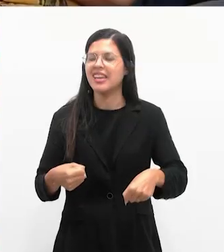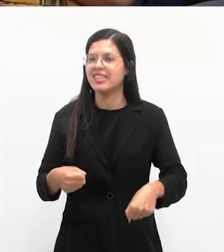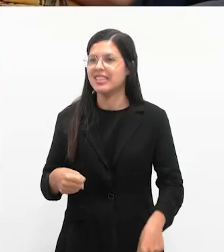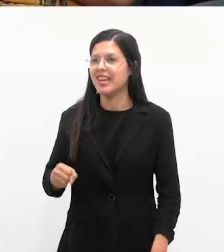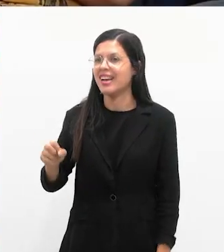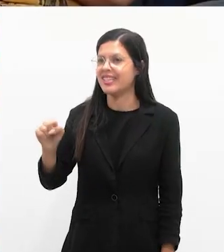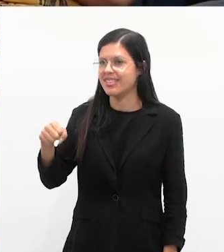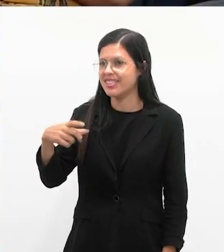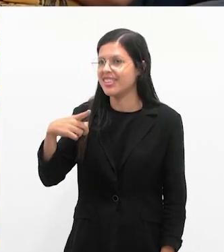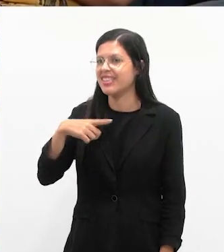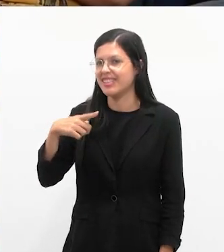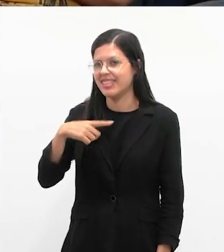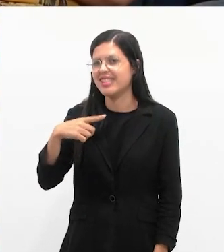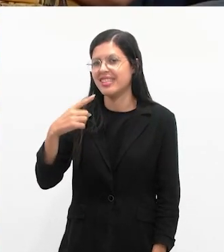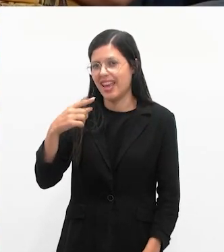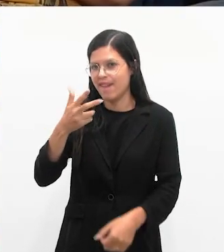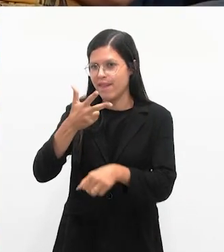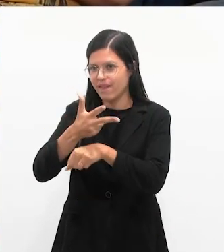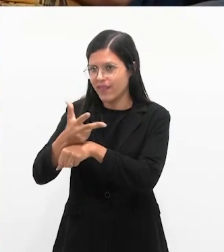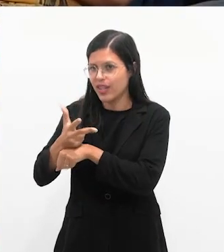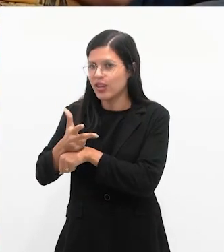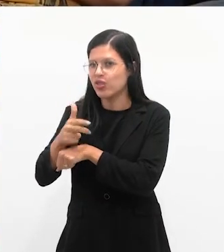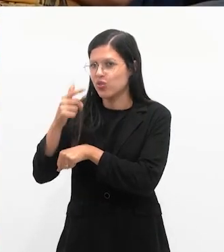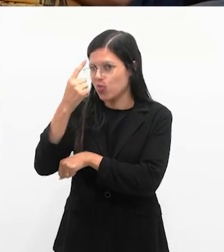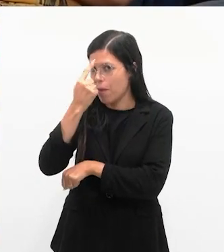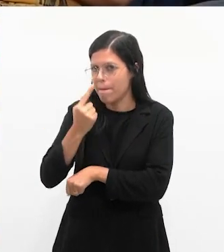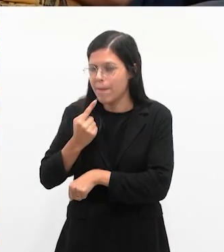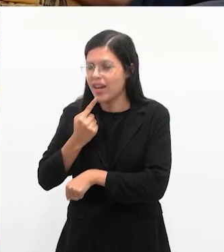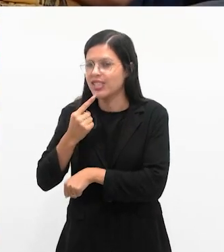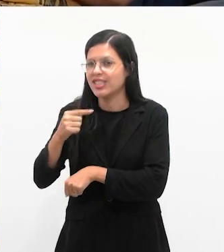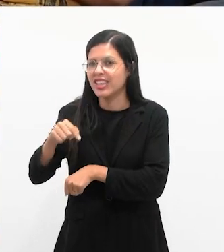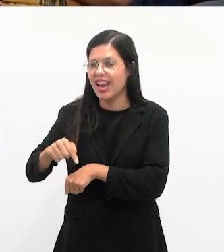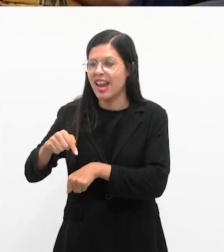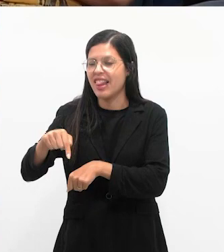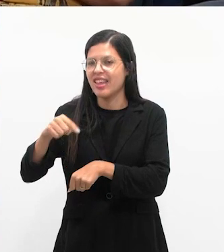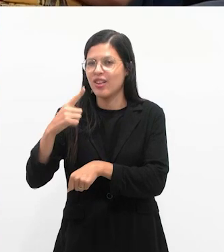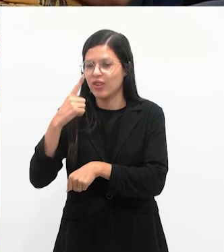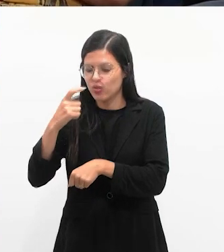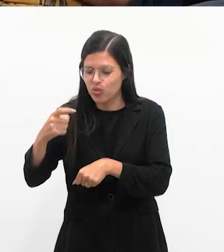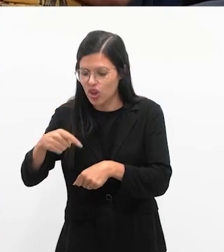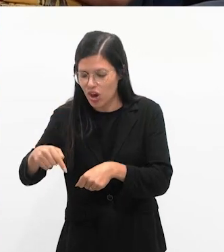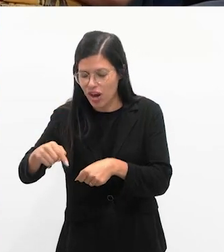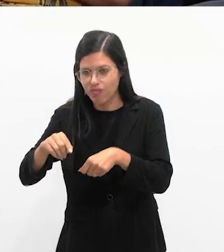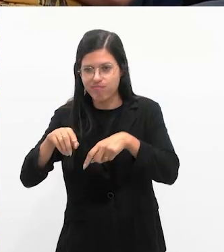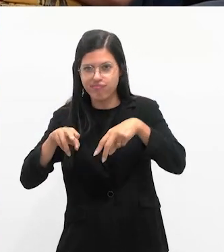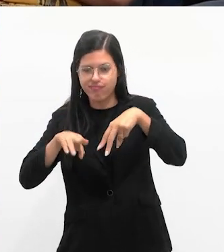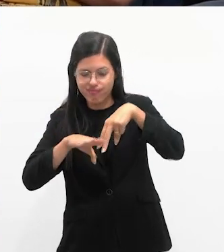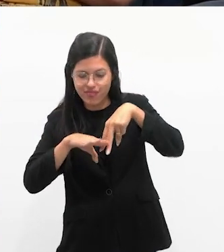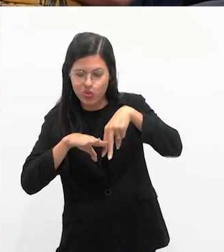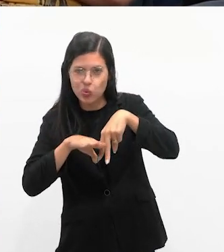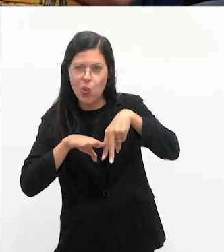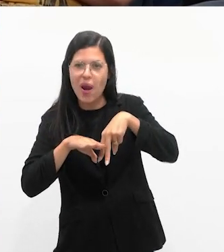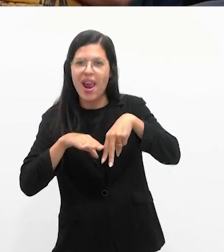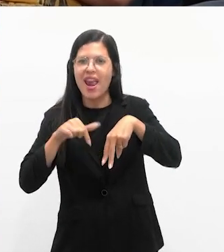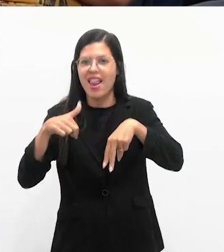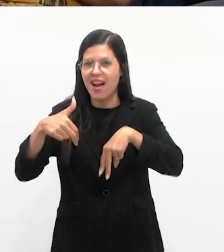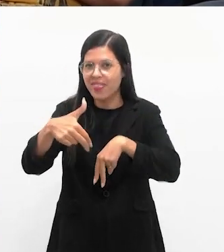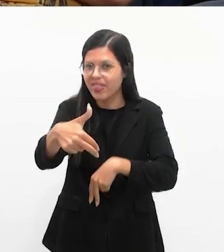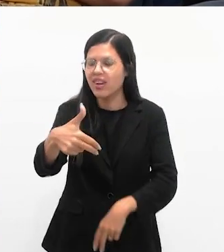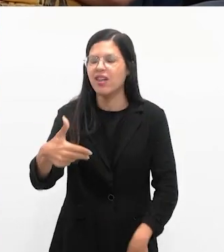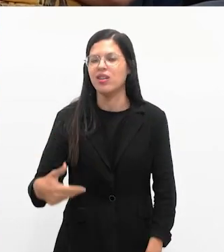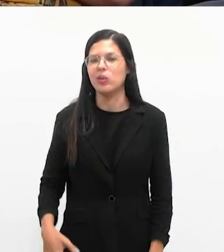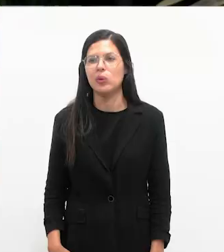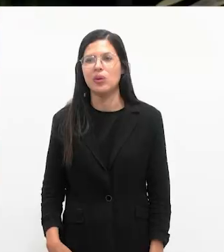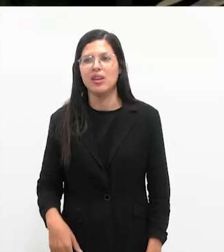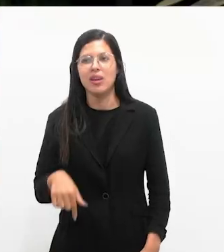dele no meio da lama, com a lama assim nos joelhos, e ao encontro de onde era preciso. Então, para que essa mensagem de Jesus Cristo chegue